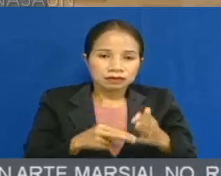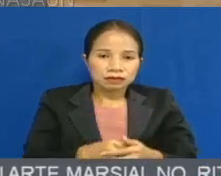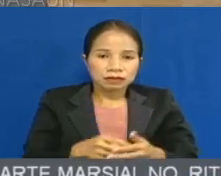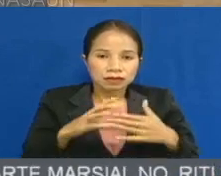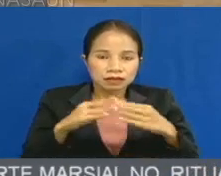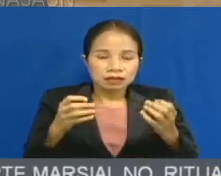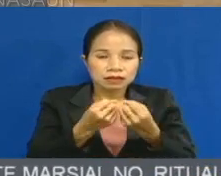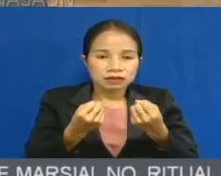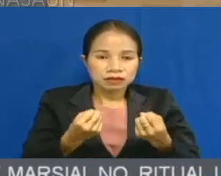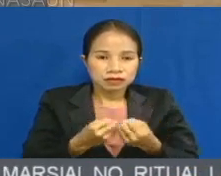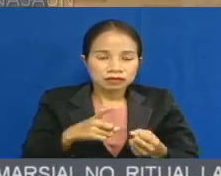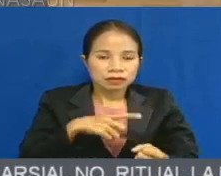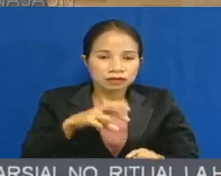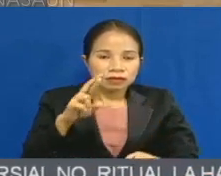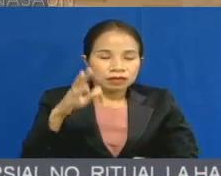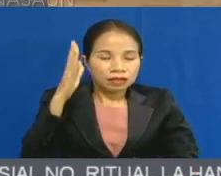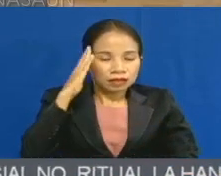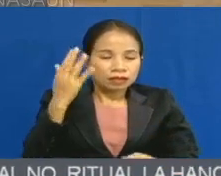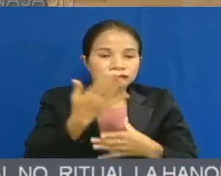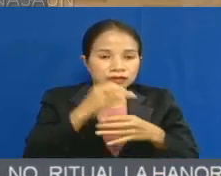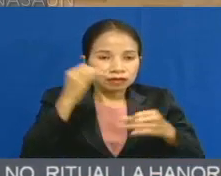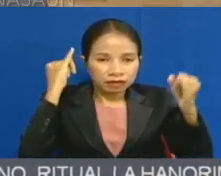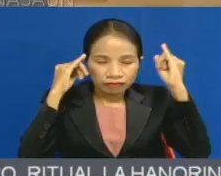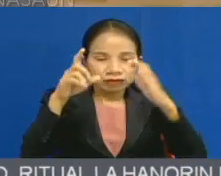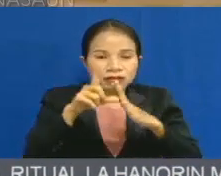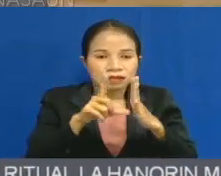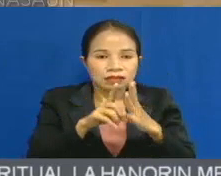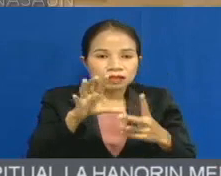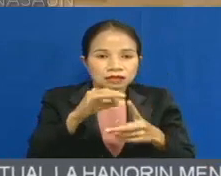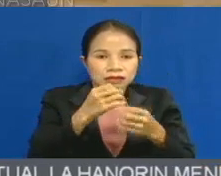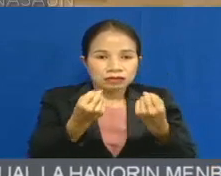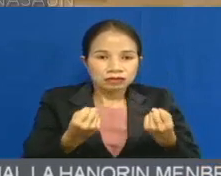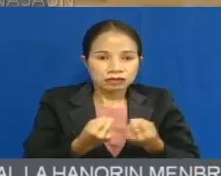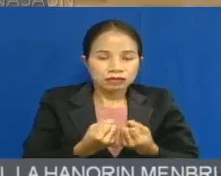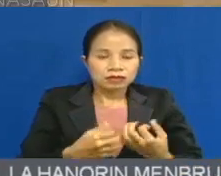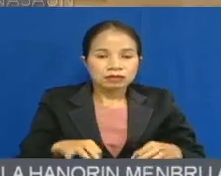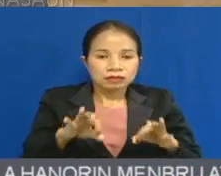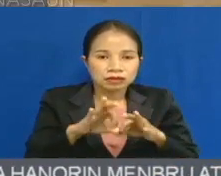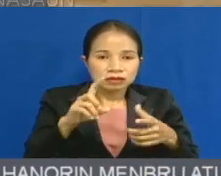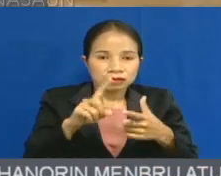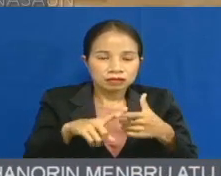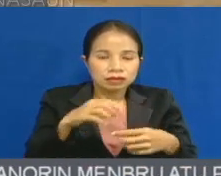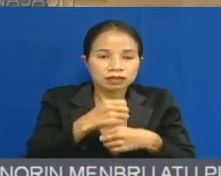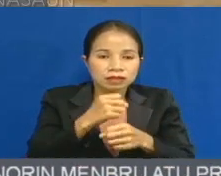Liderança sucul irai considera socialização lei eleição suco importante molo calau